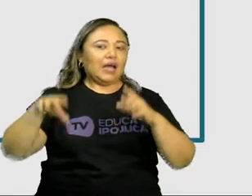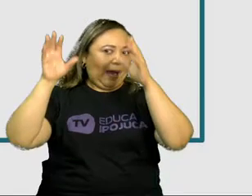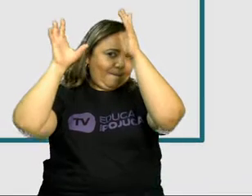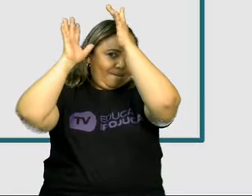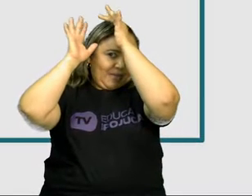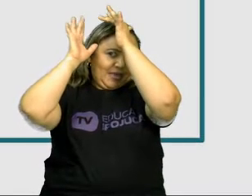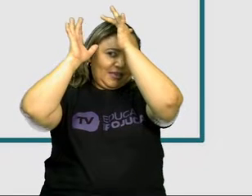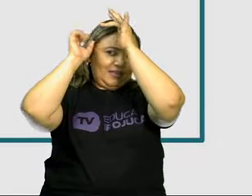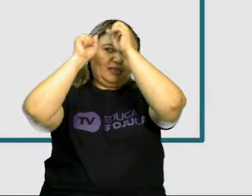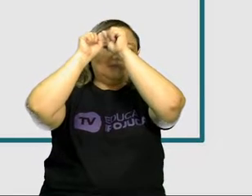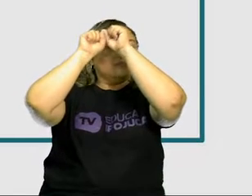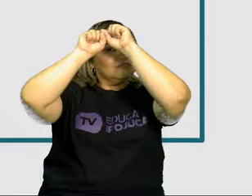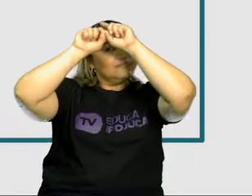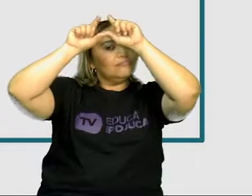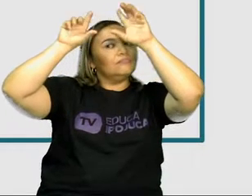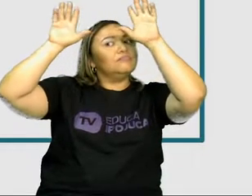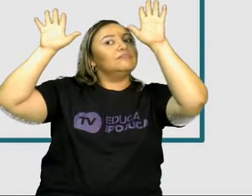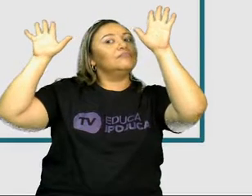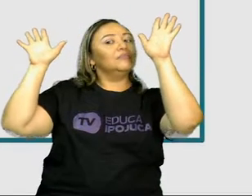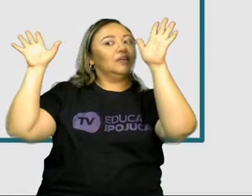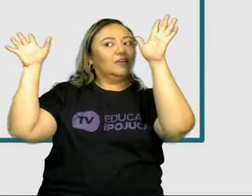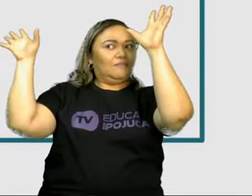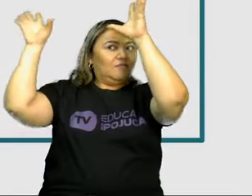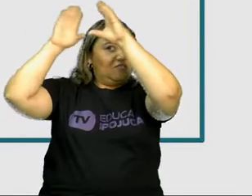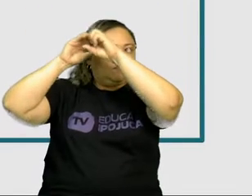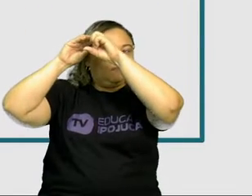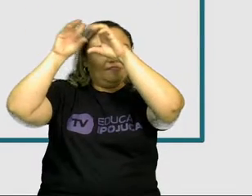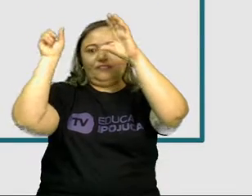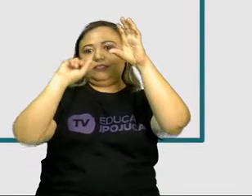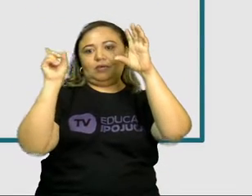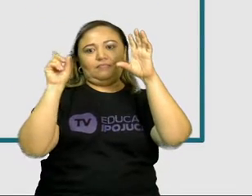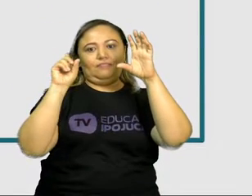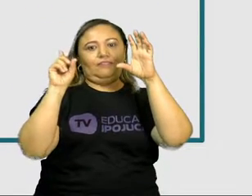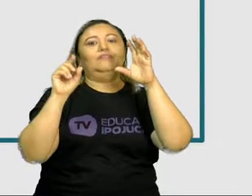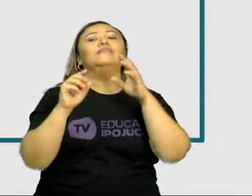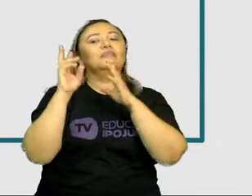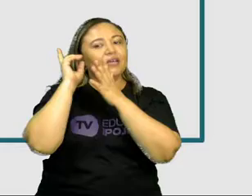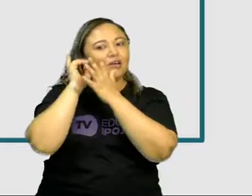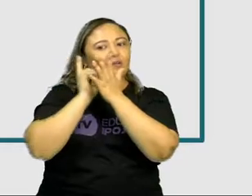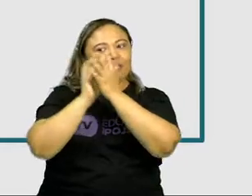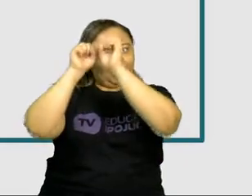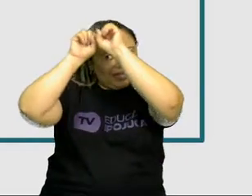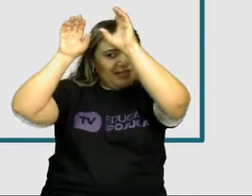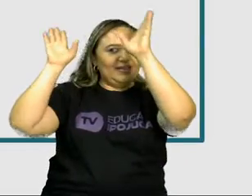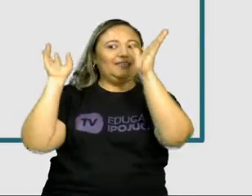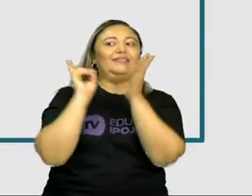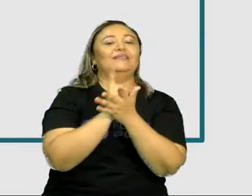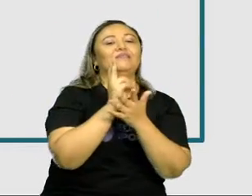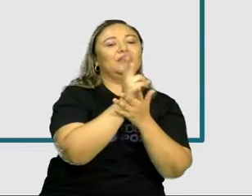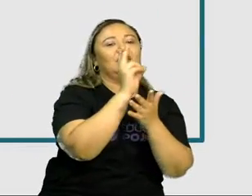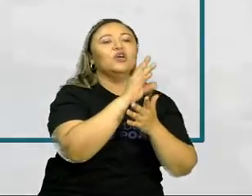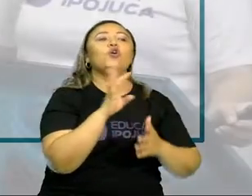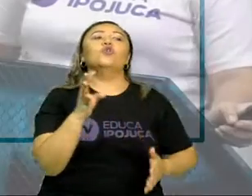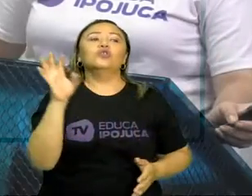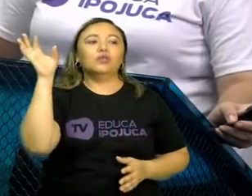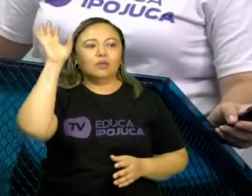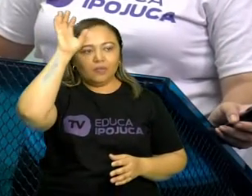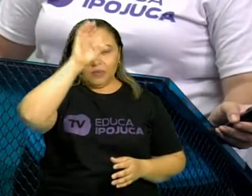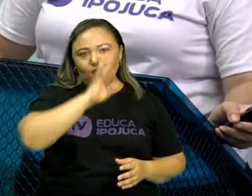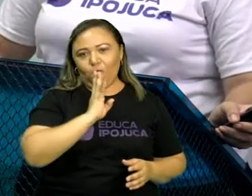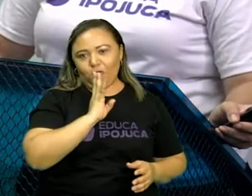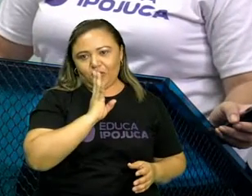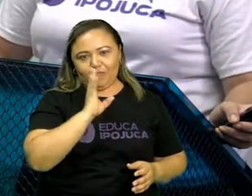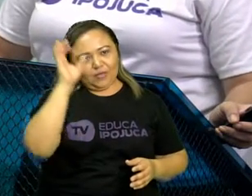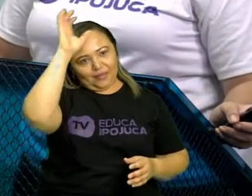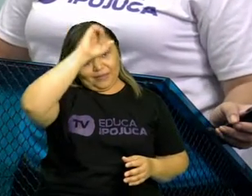da mente, que jamais serão fechadas. Maiara Benatti. Então, educação, conhecimento, ninguém tira